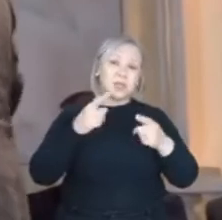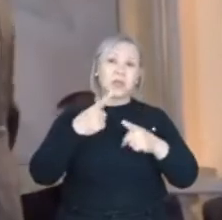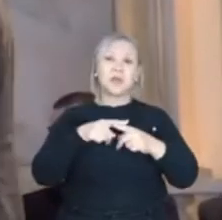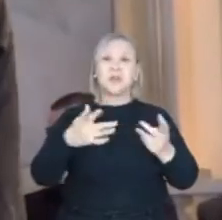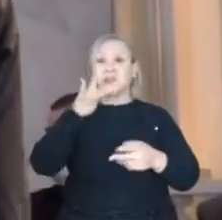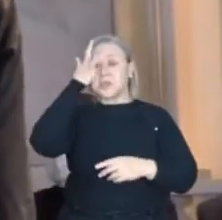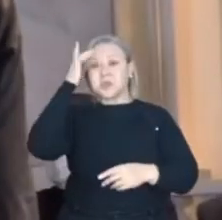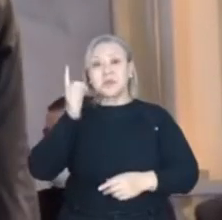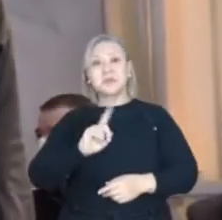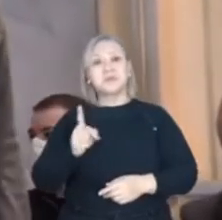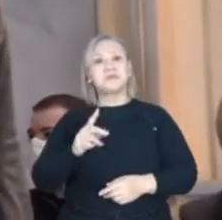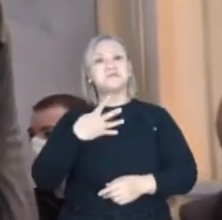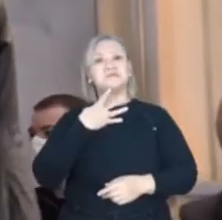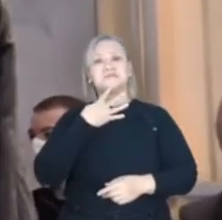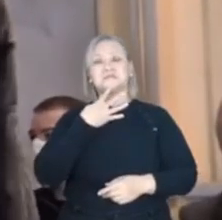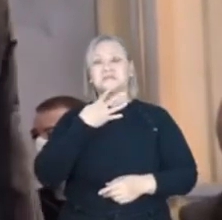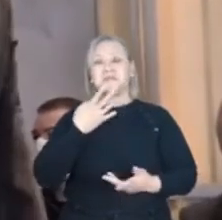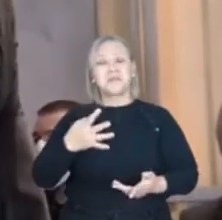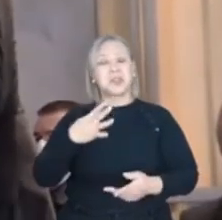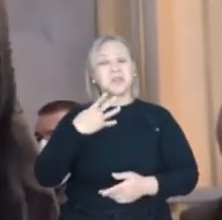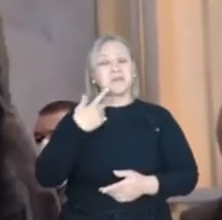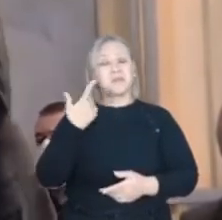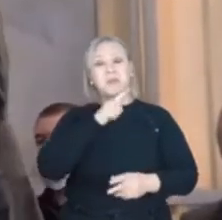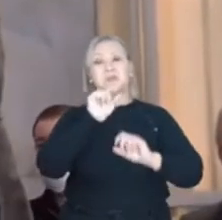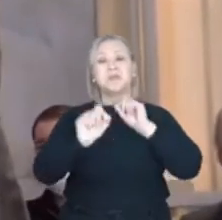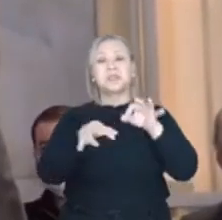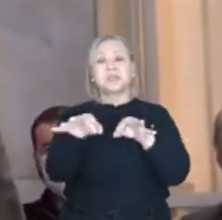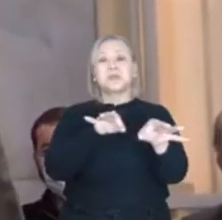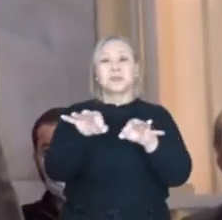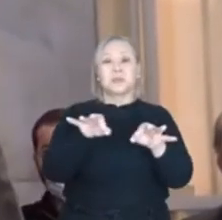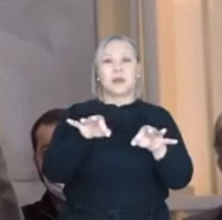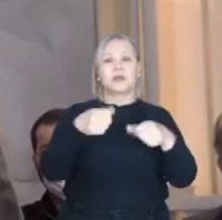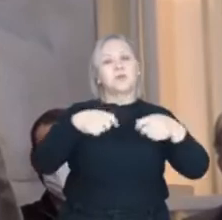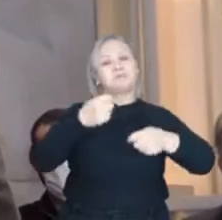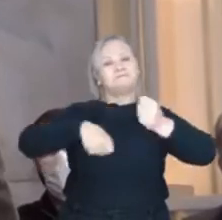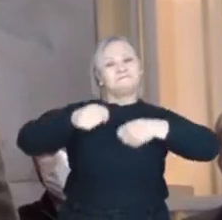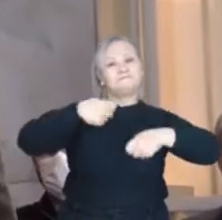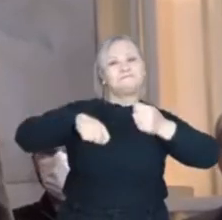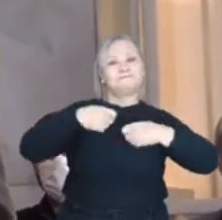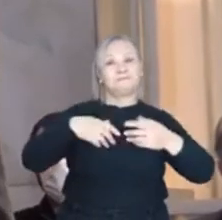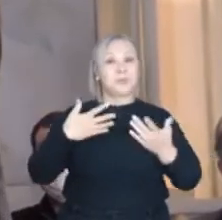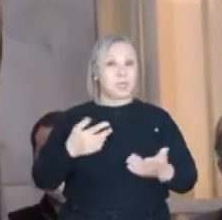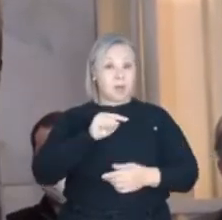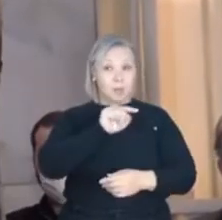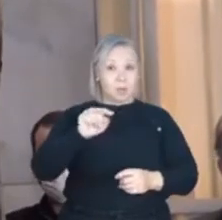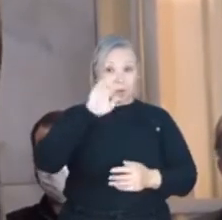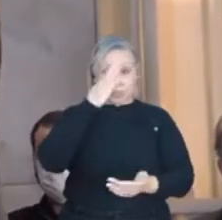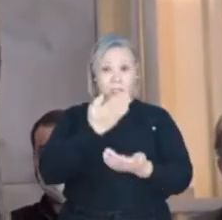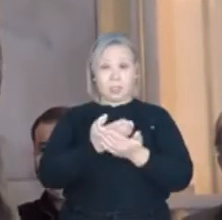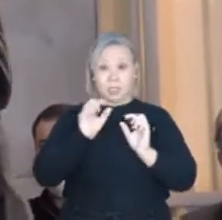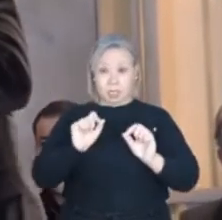não conseguem se organizar. Então nós viemos aqui para aprender com vocês. Então, se vocês acreditam em